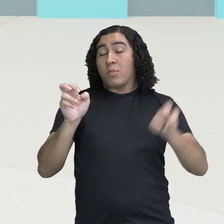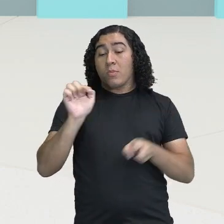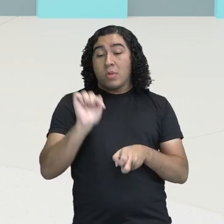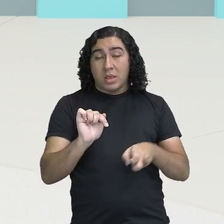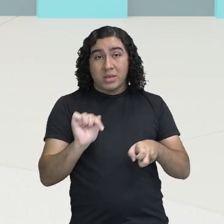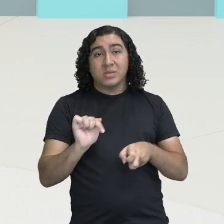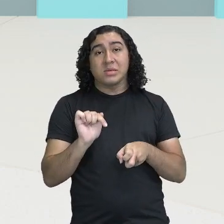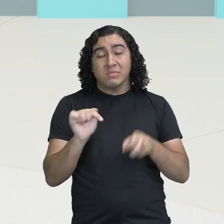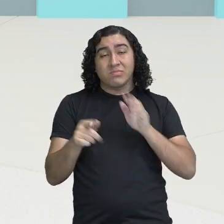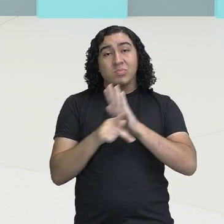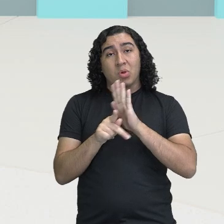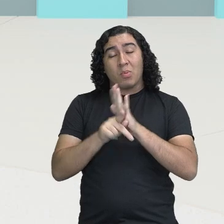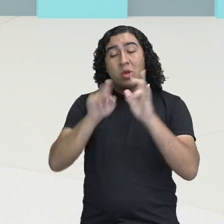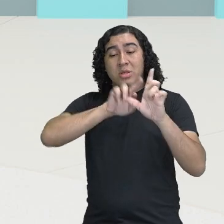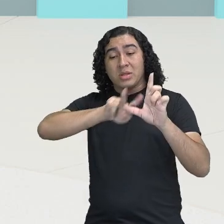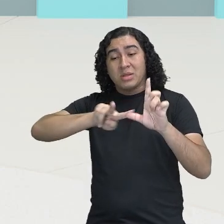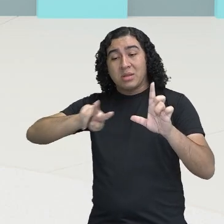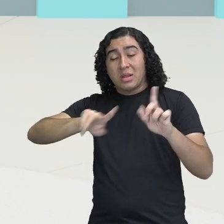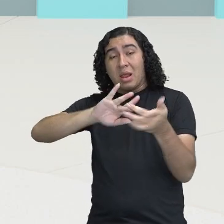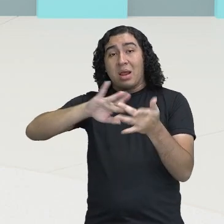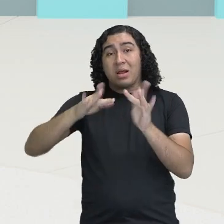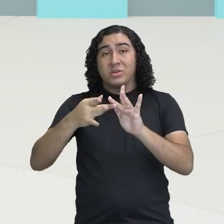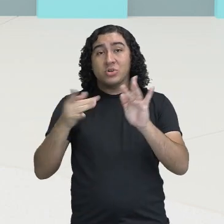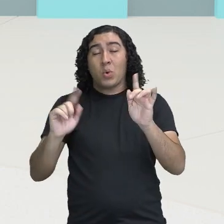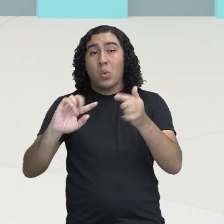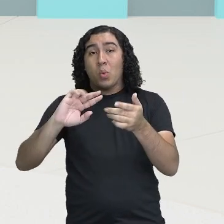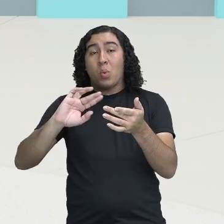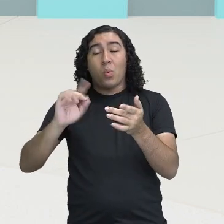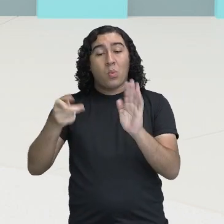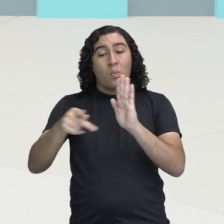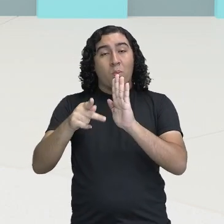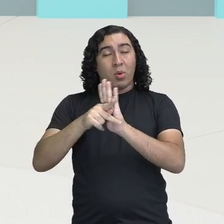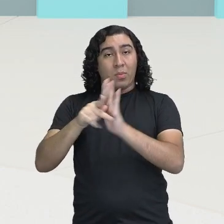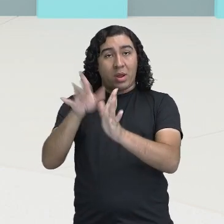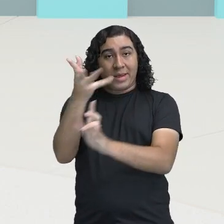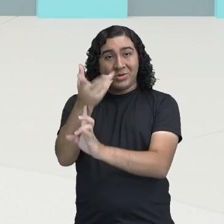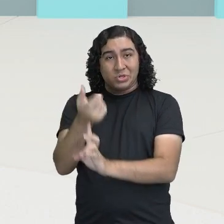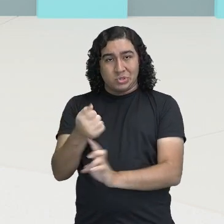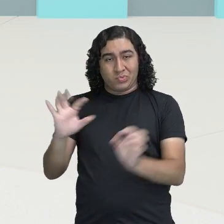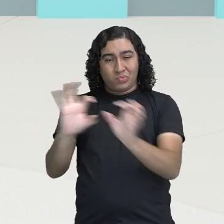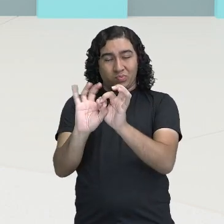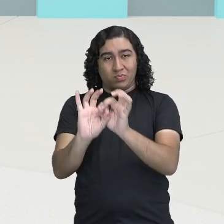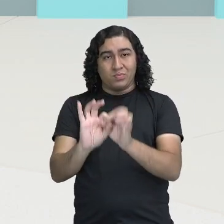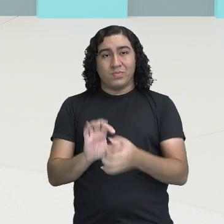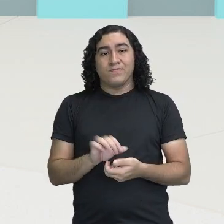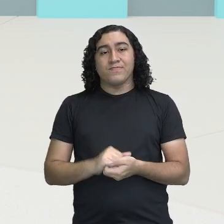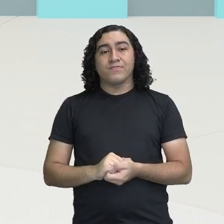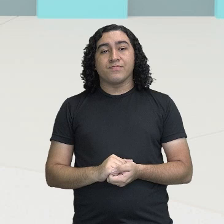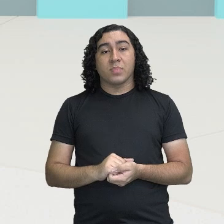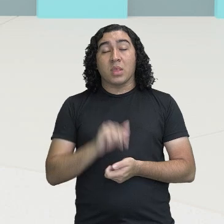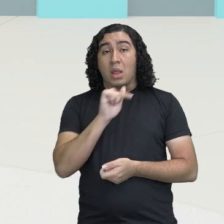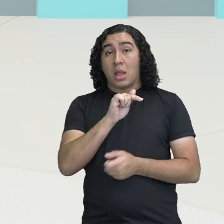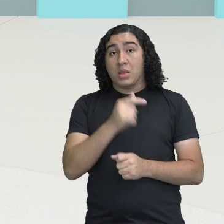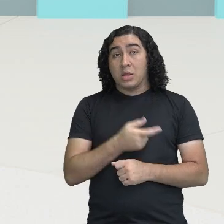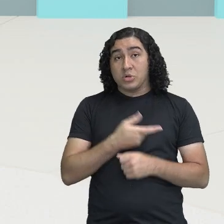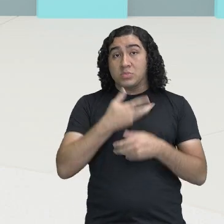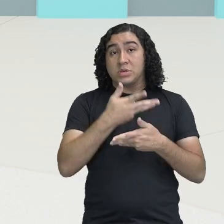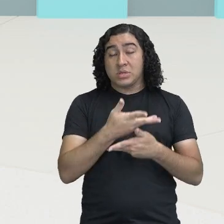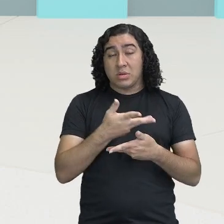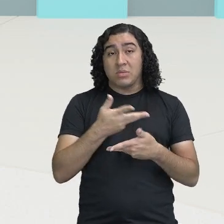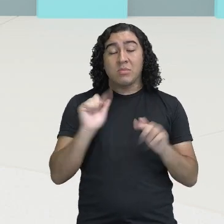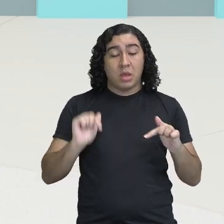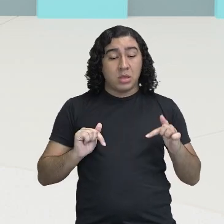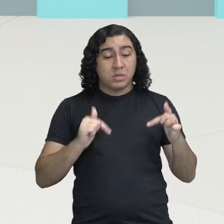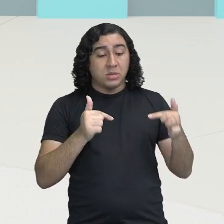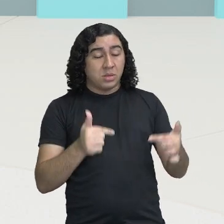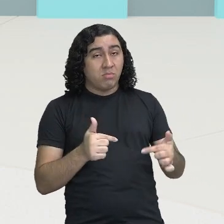questões digitais voltadas à arte. E tudo isso, essas produções, essas práticas,